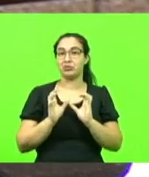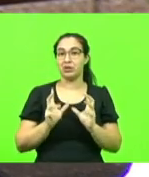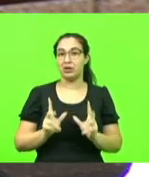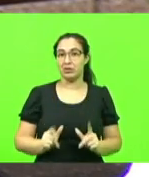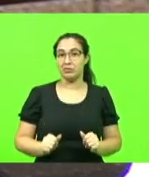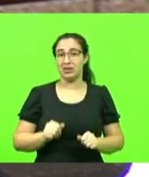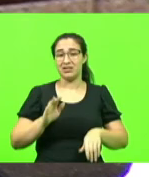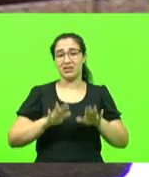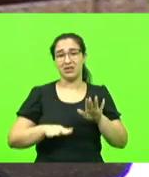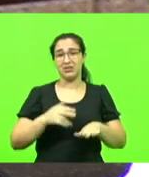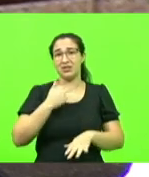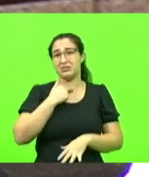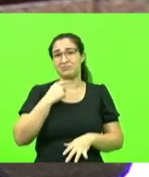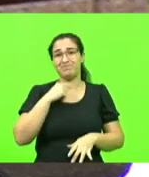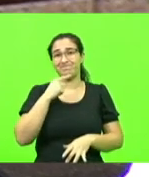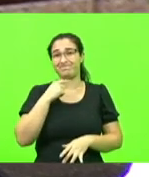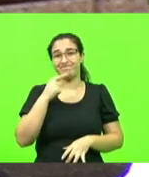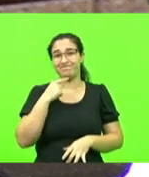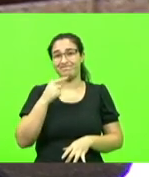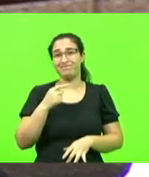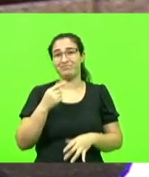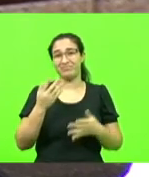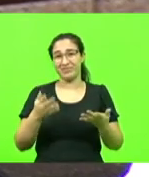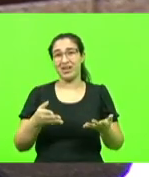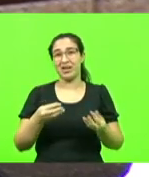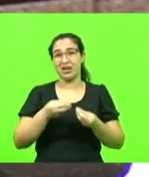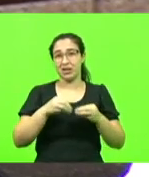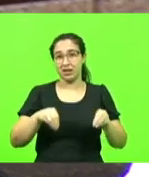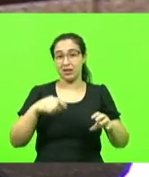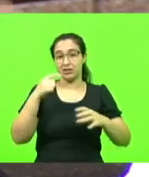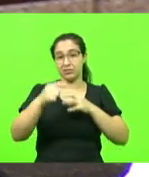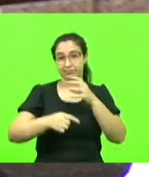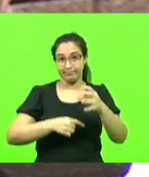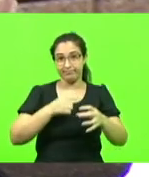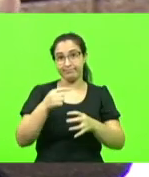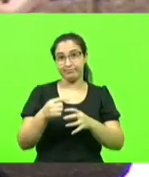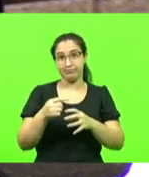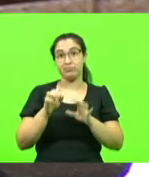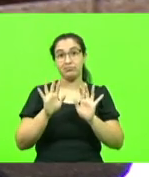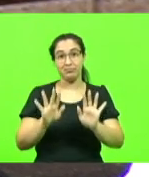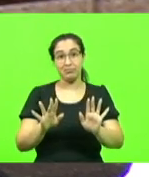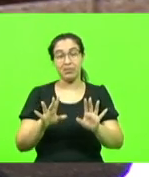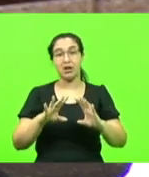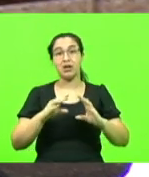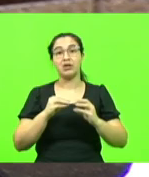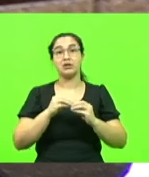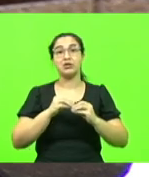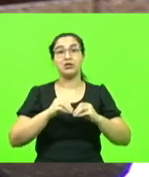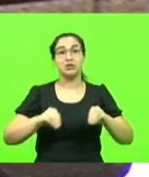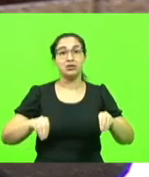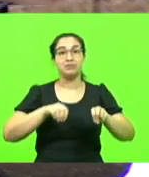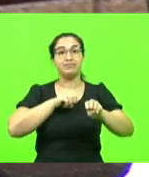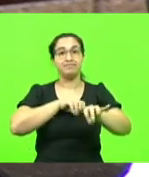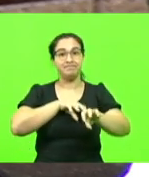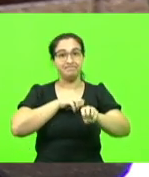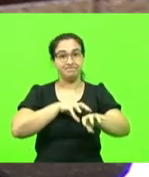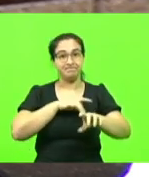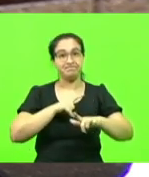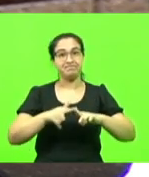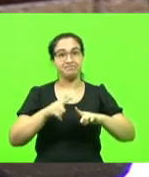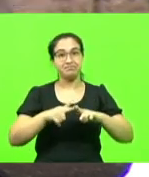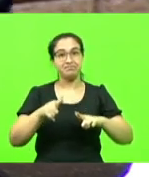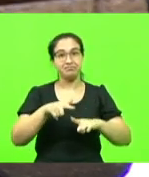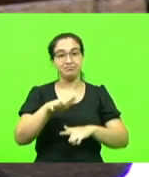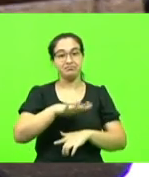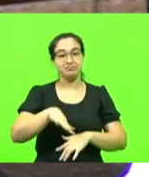coisa em relação a ela, já que era uma crise global. Agora, a crise educacional, a crise